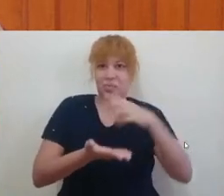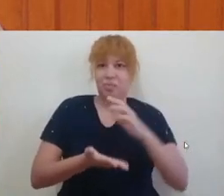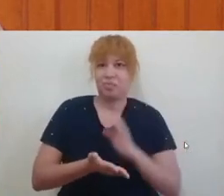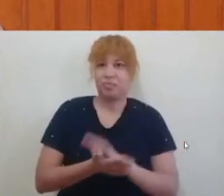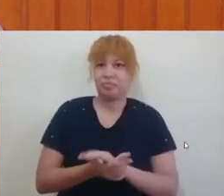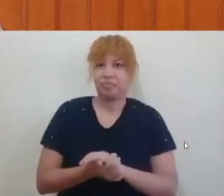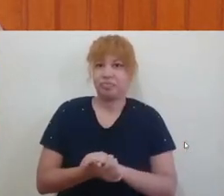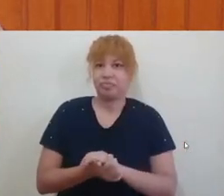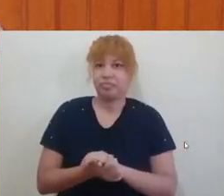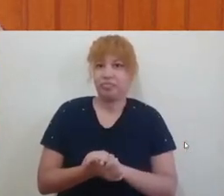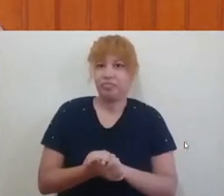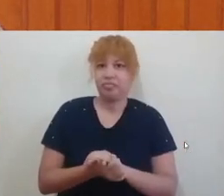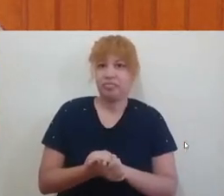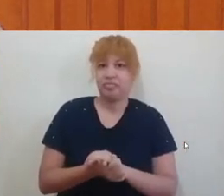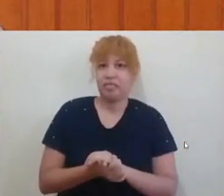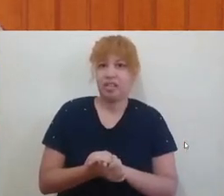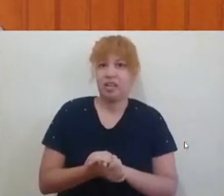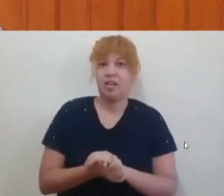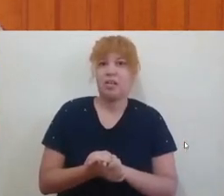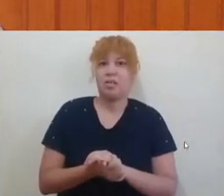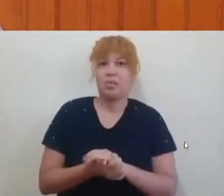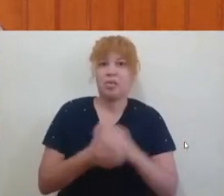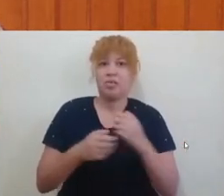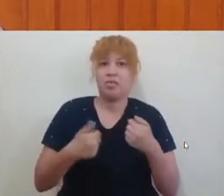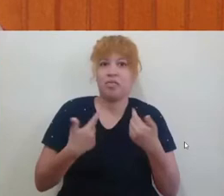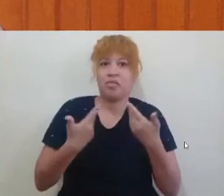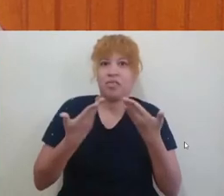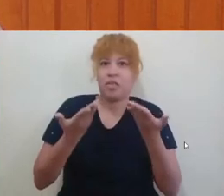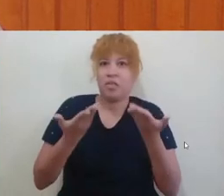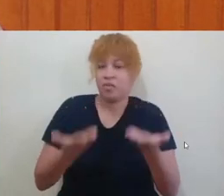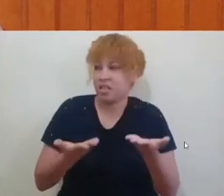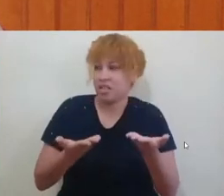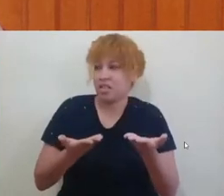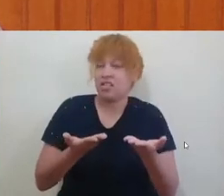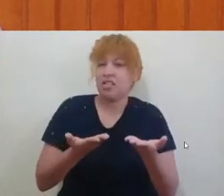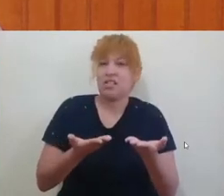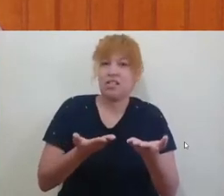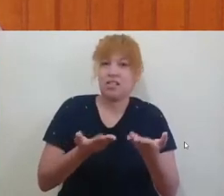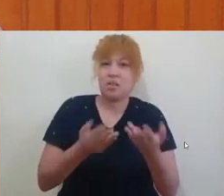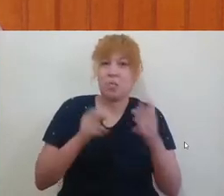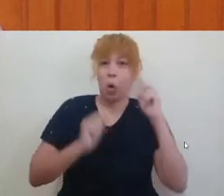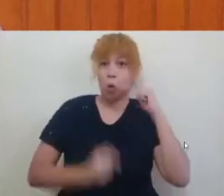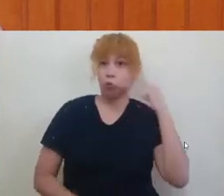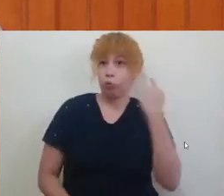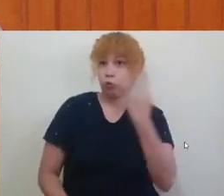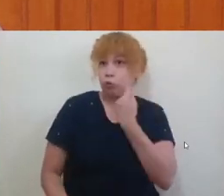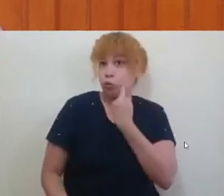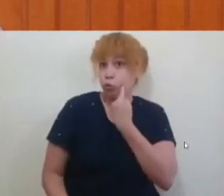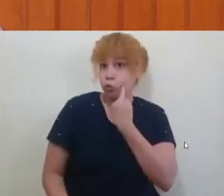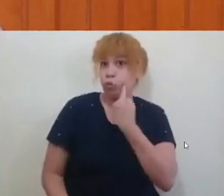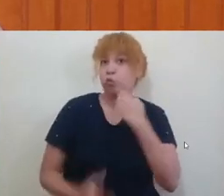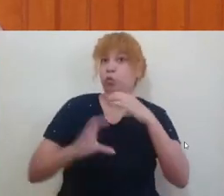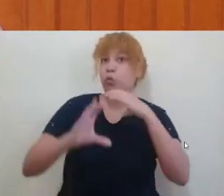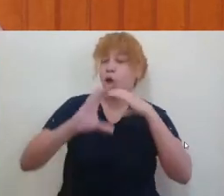2020.2004, e cursos da modalidade à distância, referente ao segundo semestre do ano de 2020.